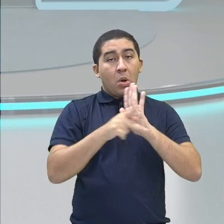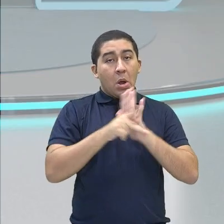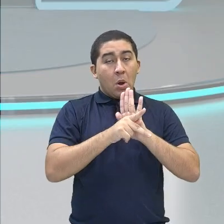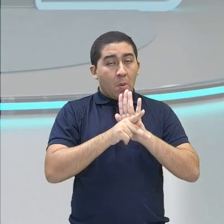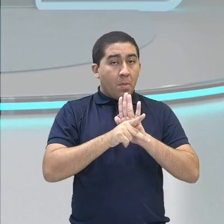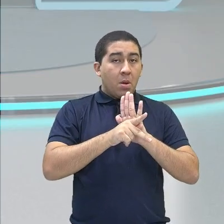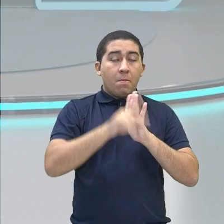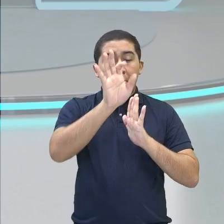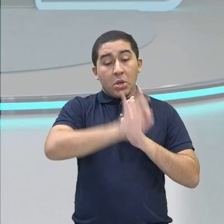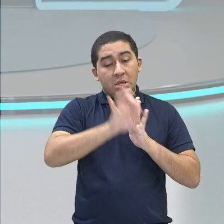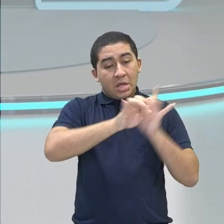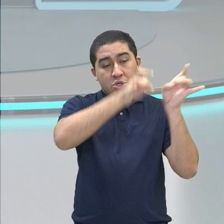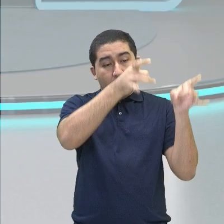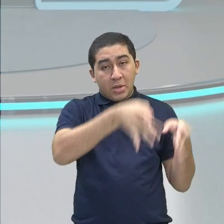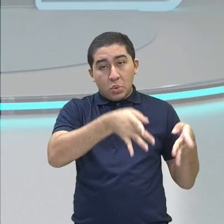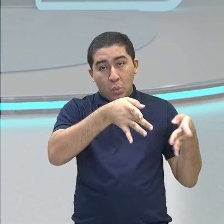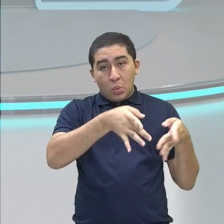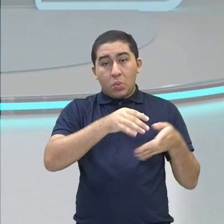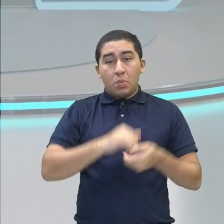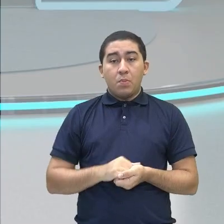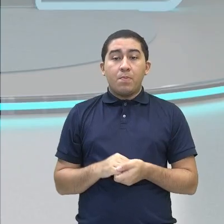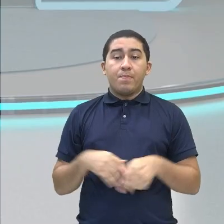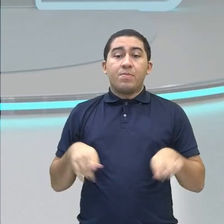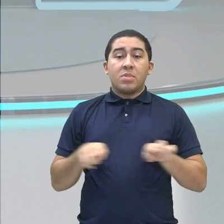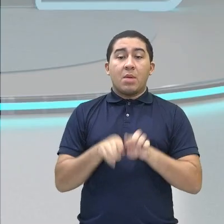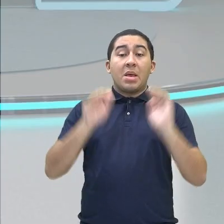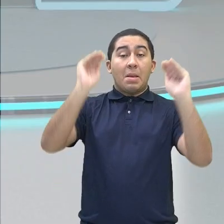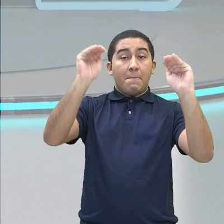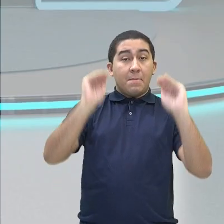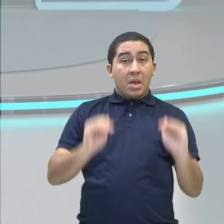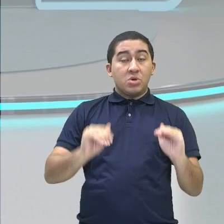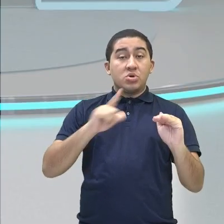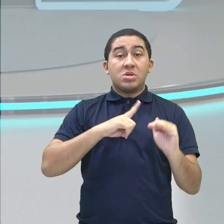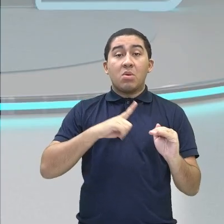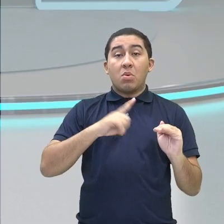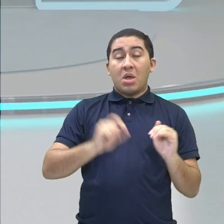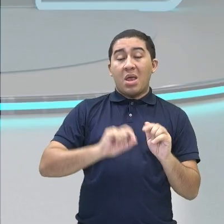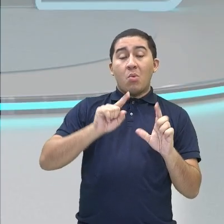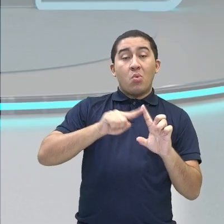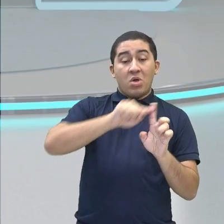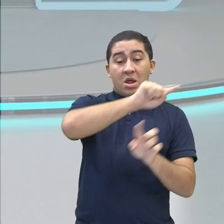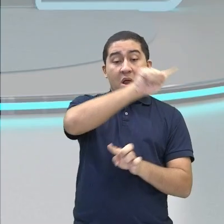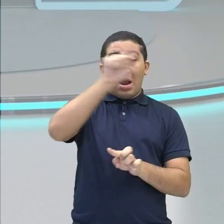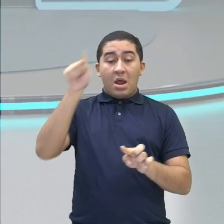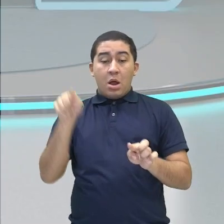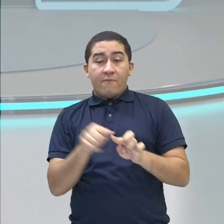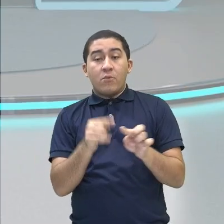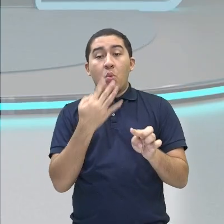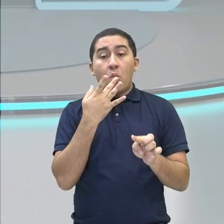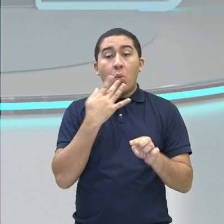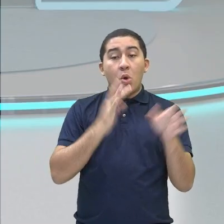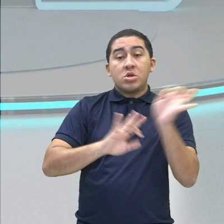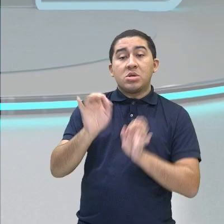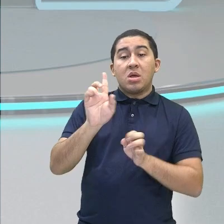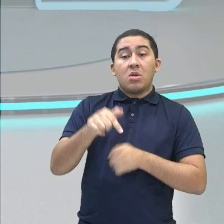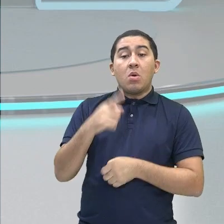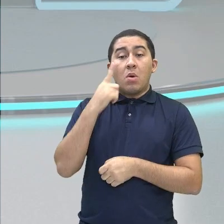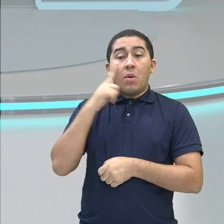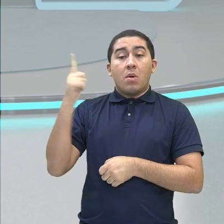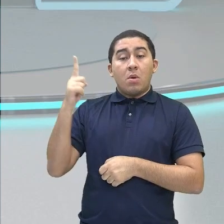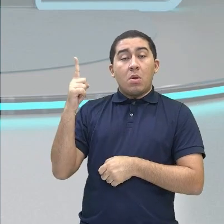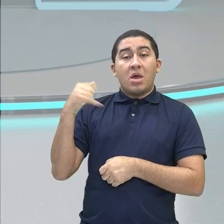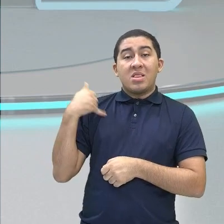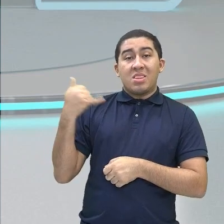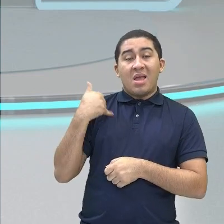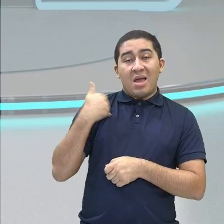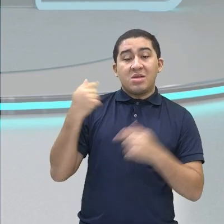em pizza ali, mostrando a distorção de idade, série, 15%. Matrículas por